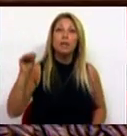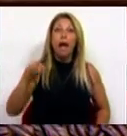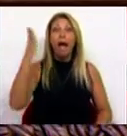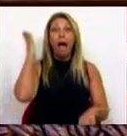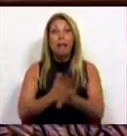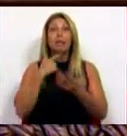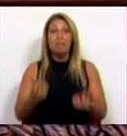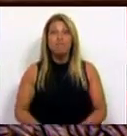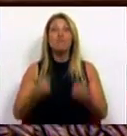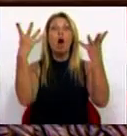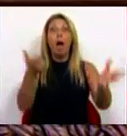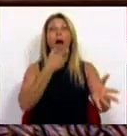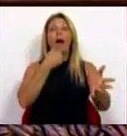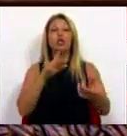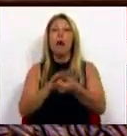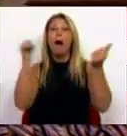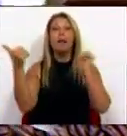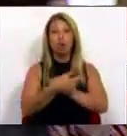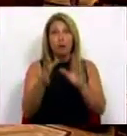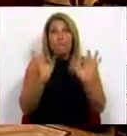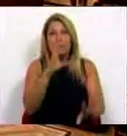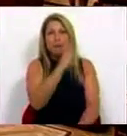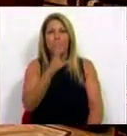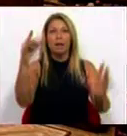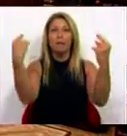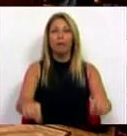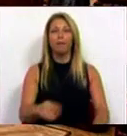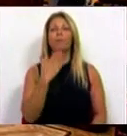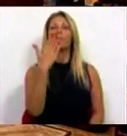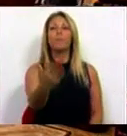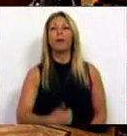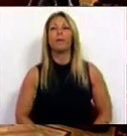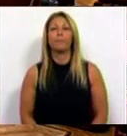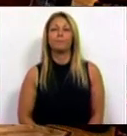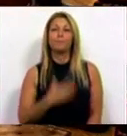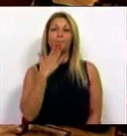necessárias sejam concretizadas. Muito obrigada. Muito obrigado,